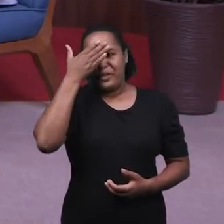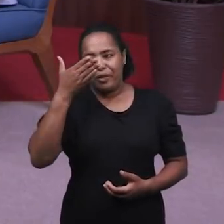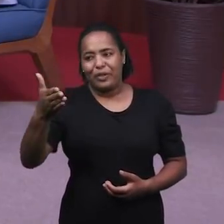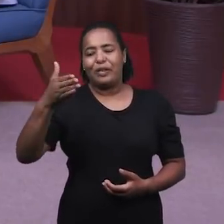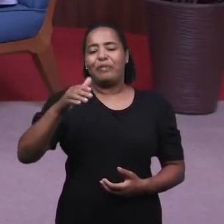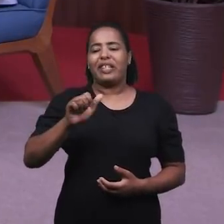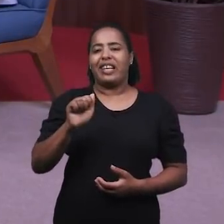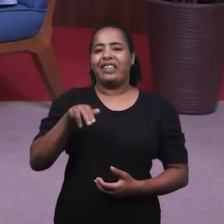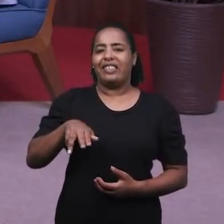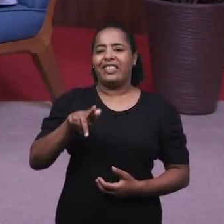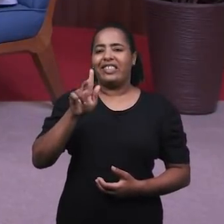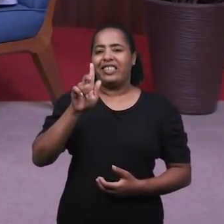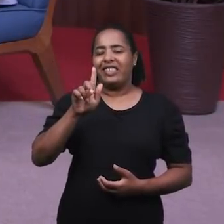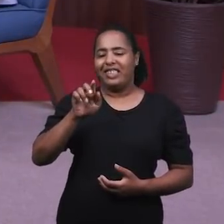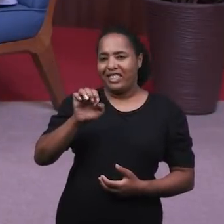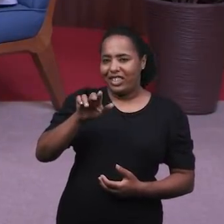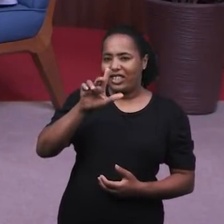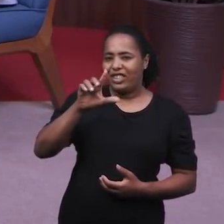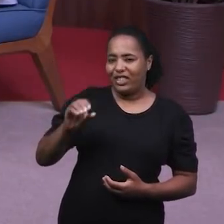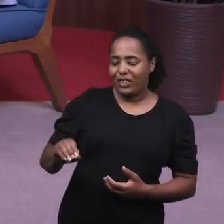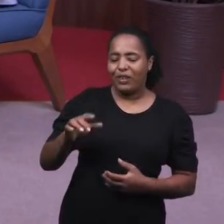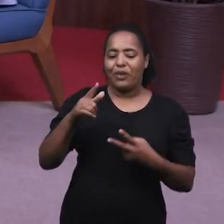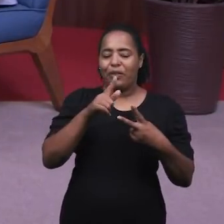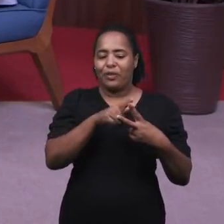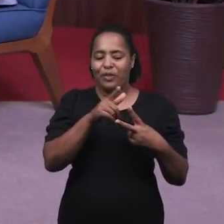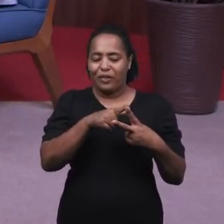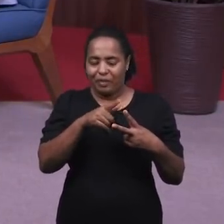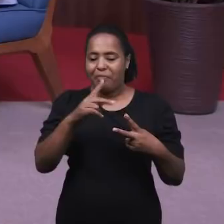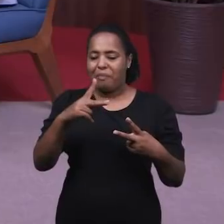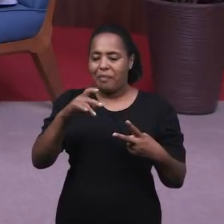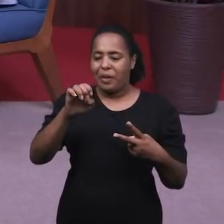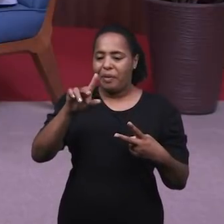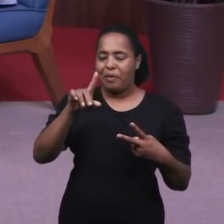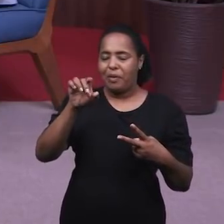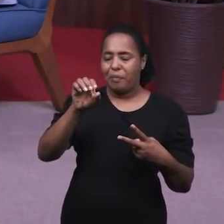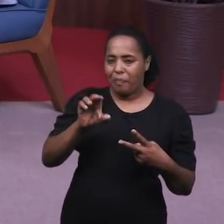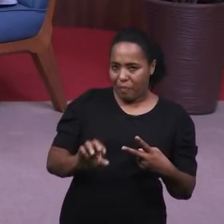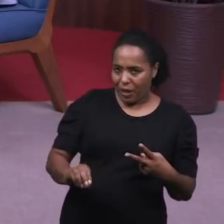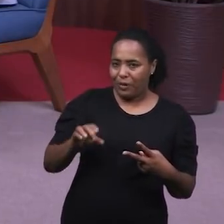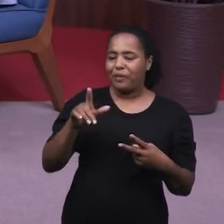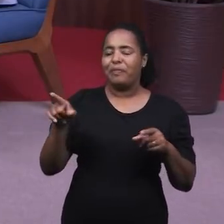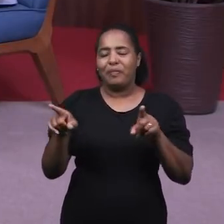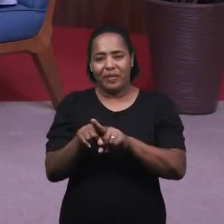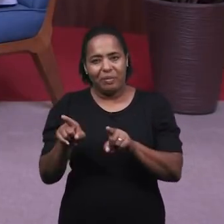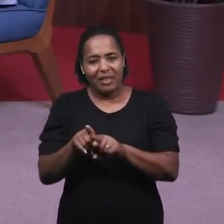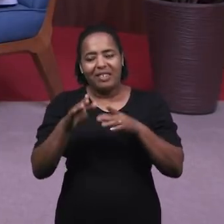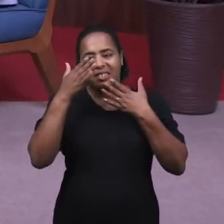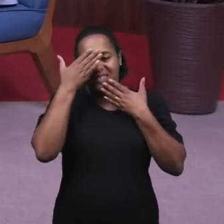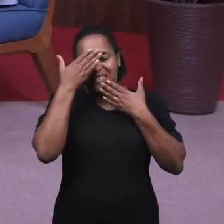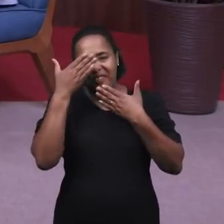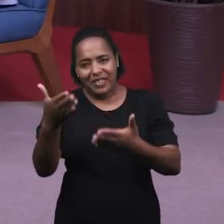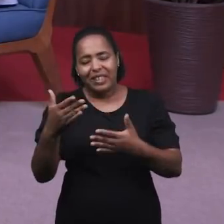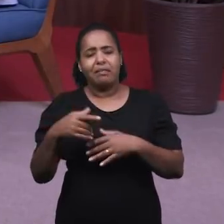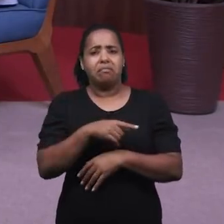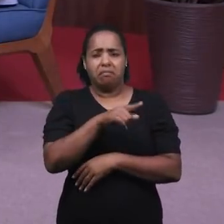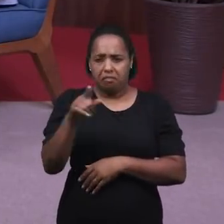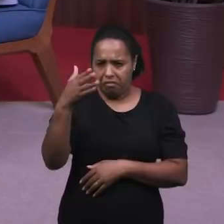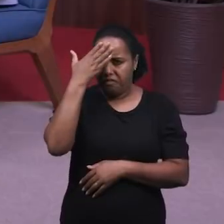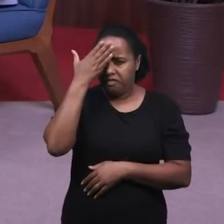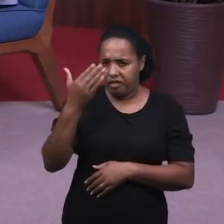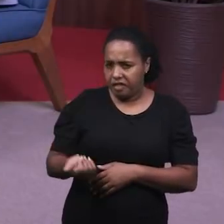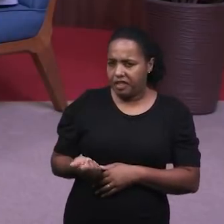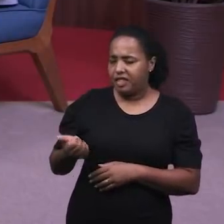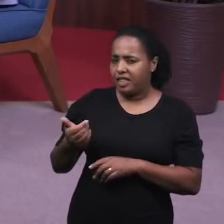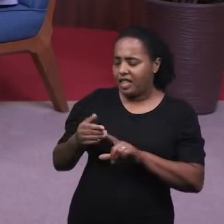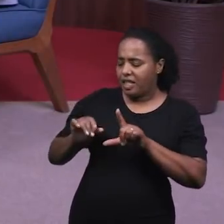Ribeiro, de Vitória, Espírito Santo, assim como Pedro Henrique, lá de Goiás. Então, você já sabe, aponte a câmera